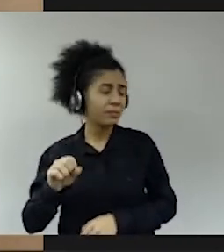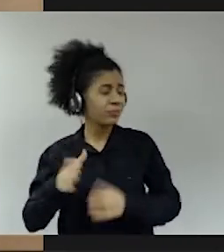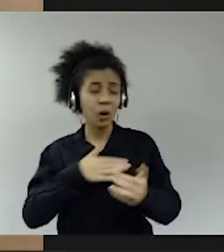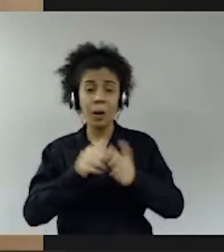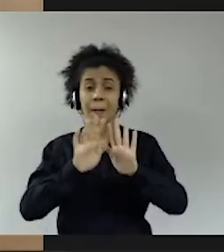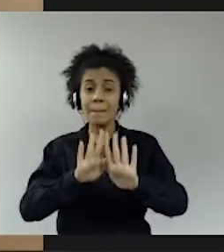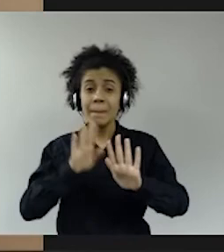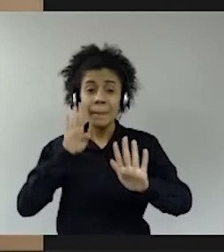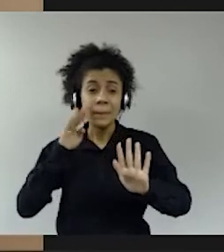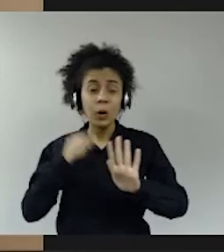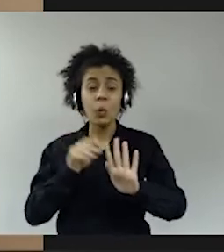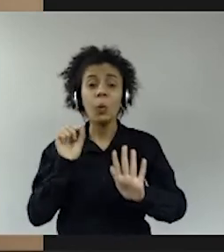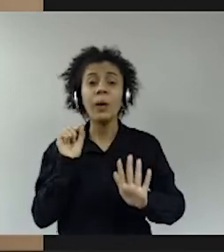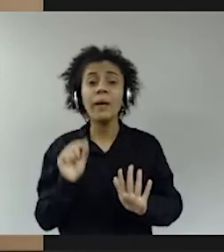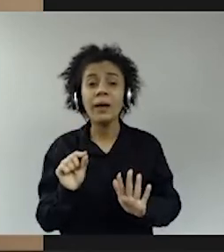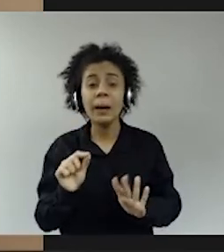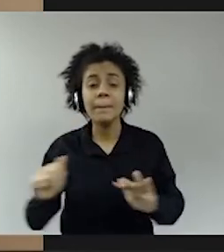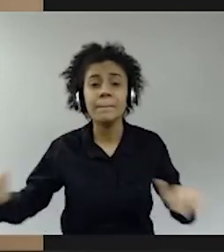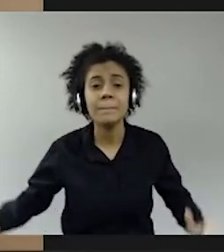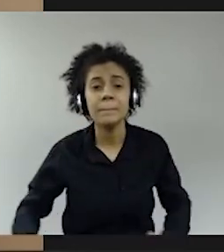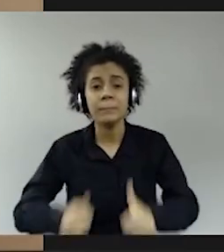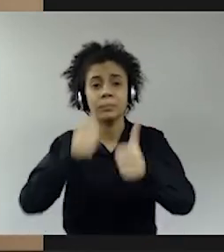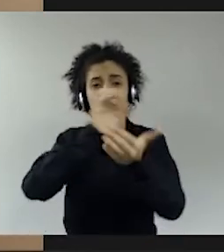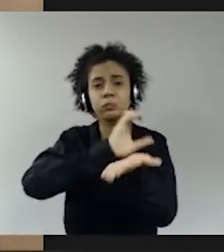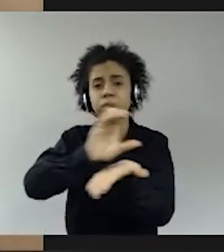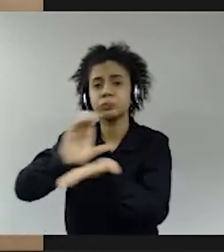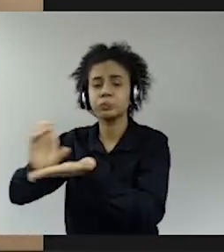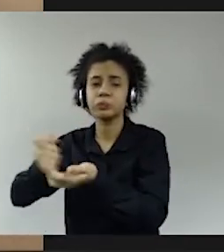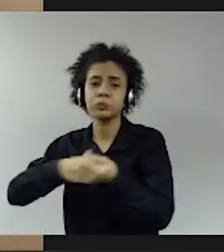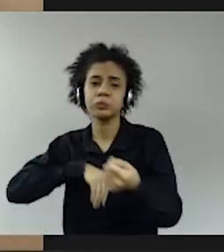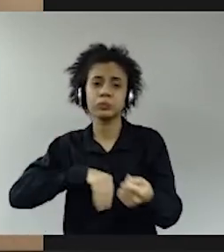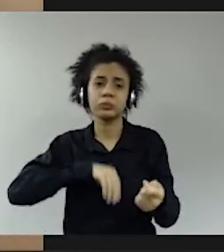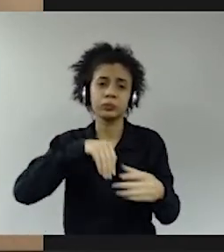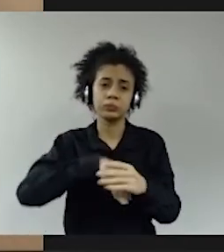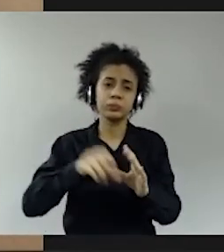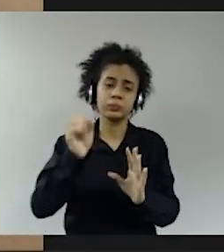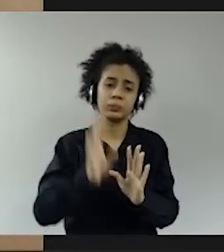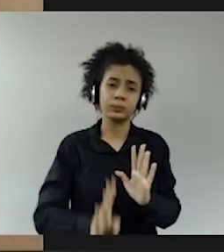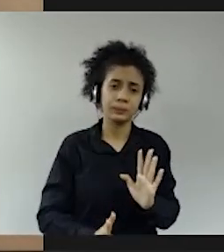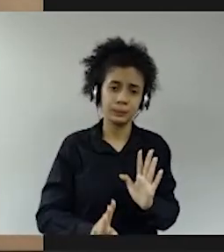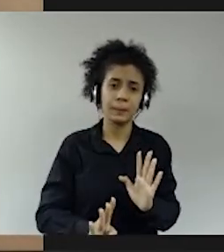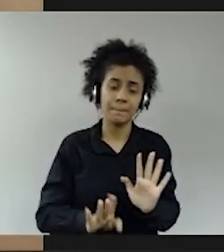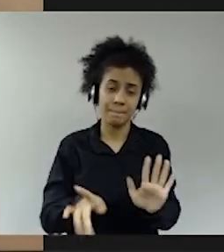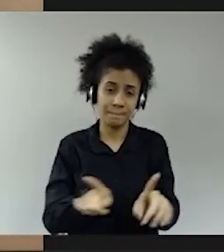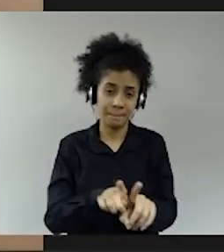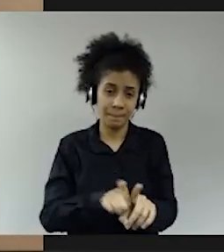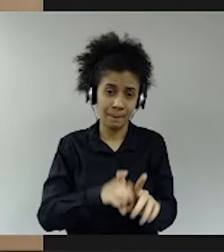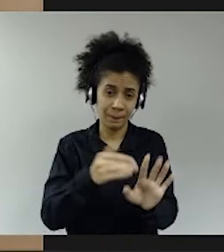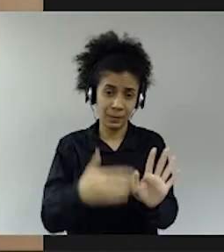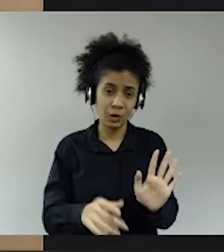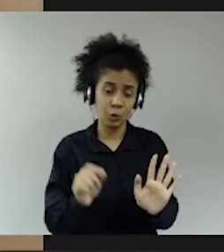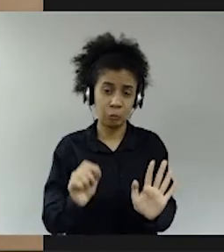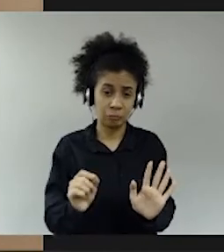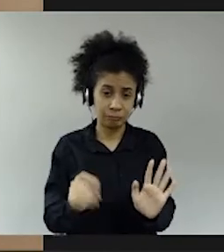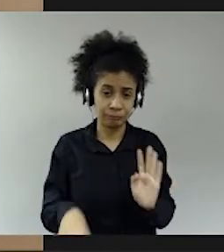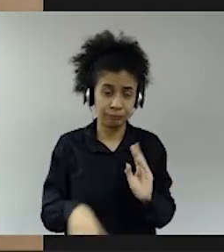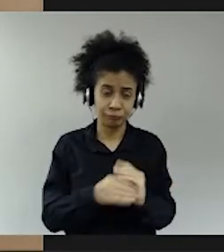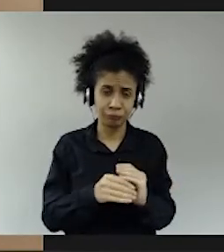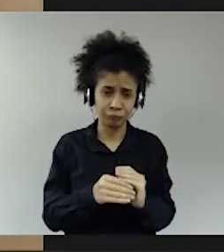ela tem que ter como premissa a melhor distribuição de renda no Brasil. Se nós, aí eu acho que eu trago